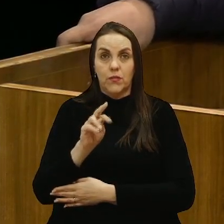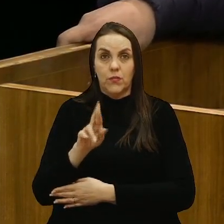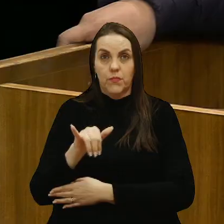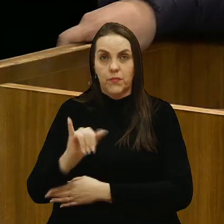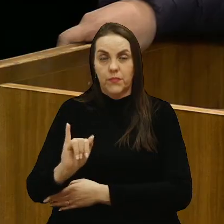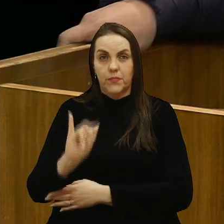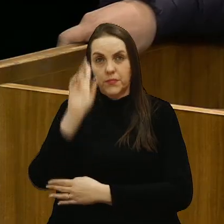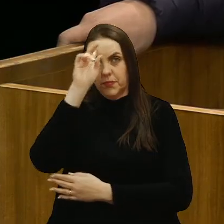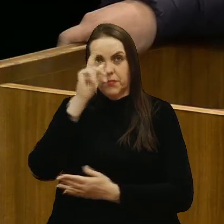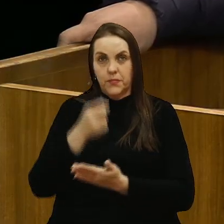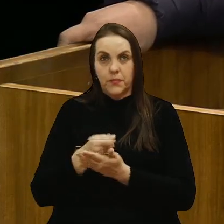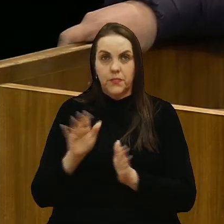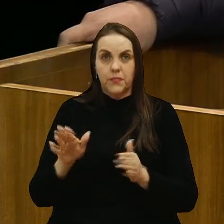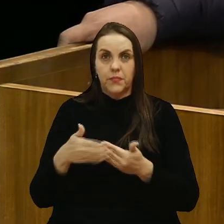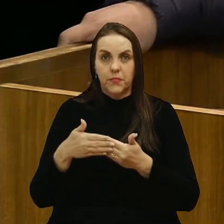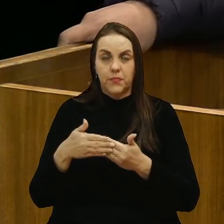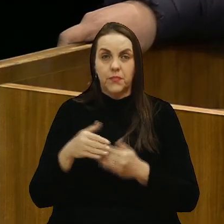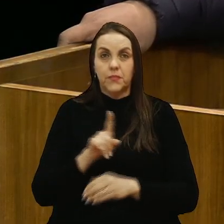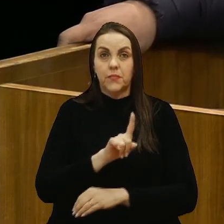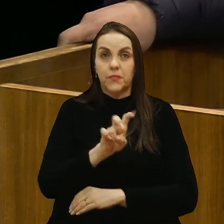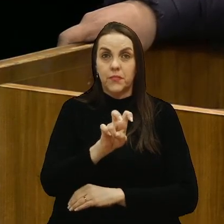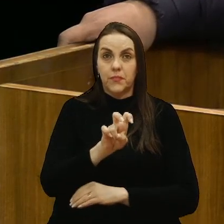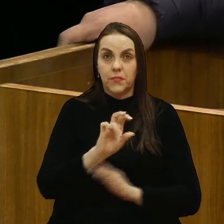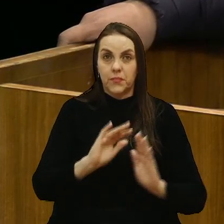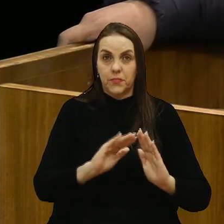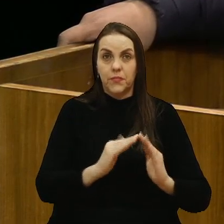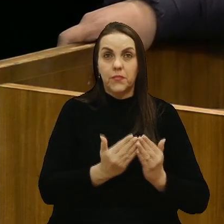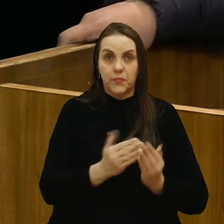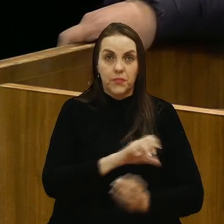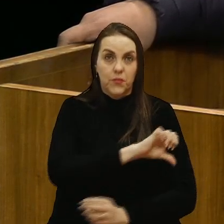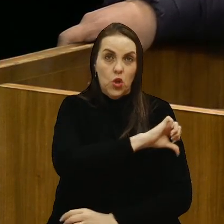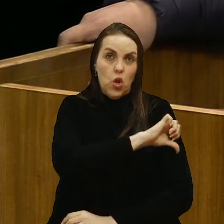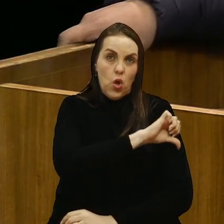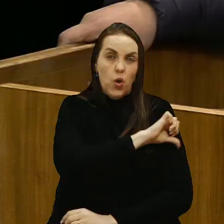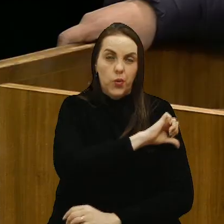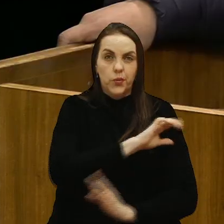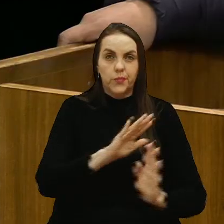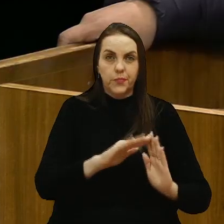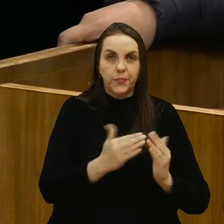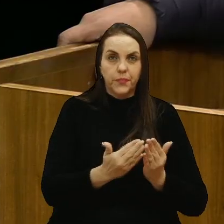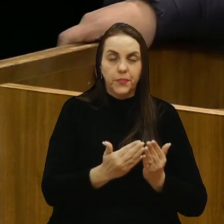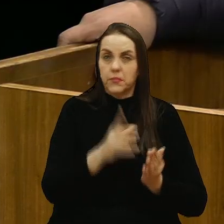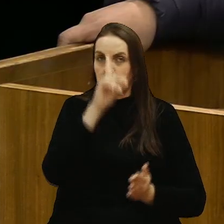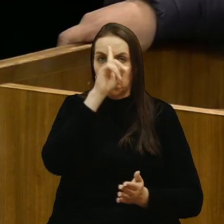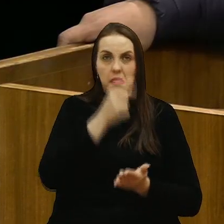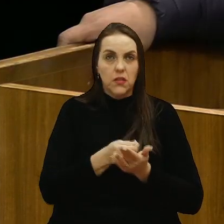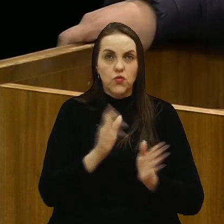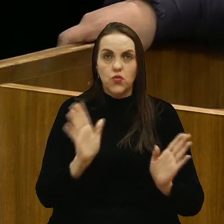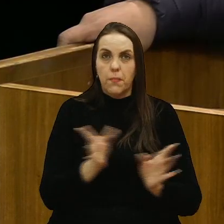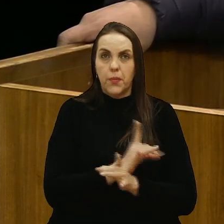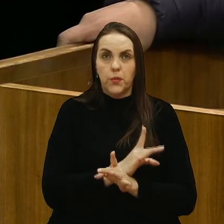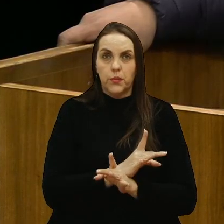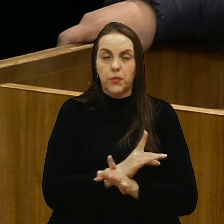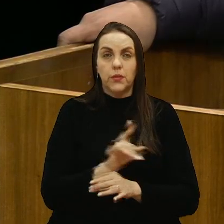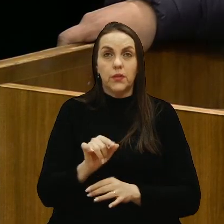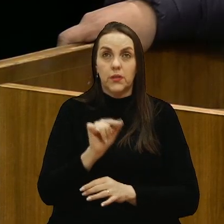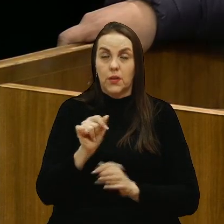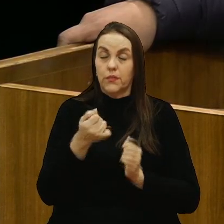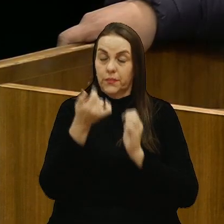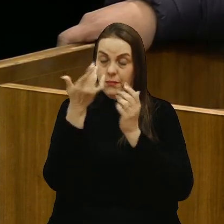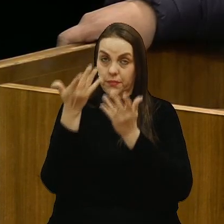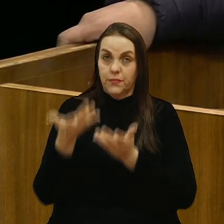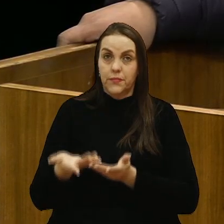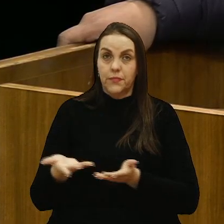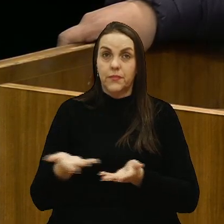do fechamento de 15 escolas nos 9º anos estava definida. E aí eu trago ao lume